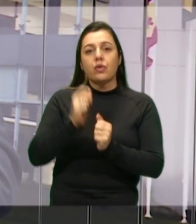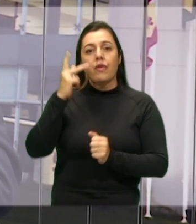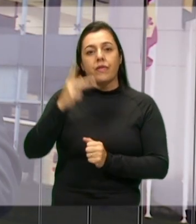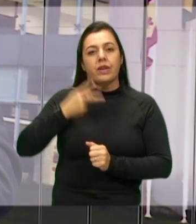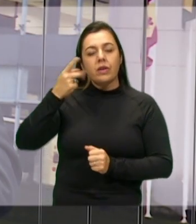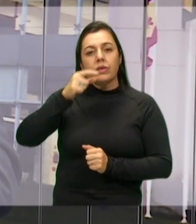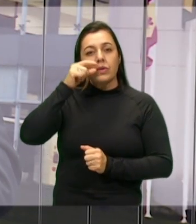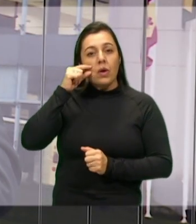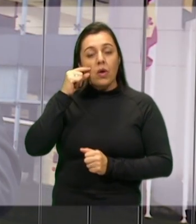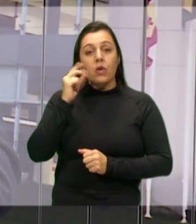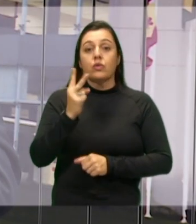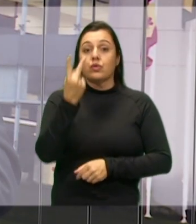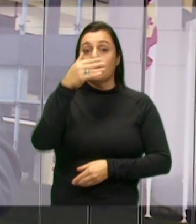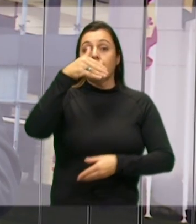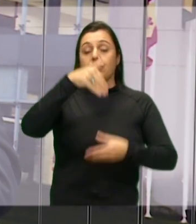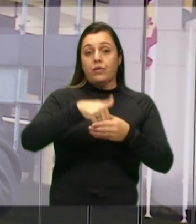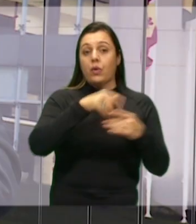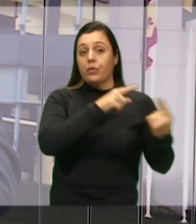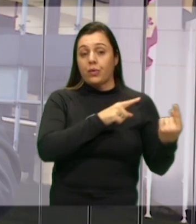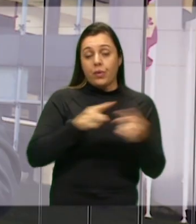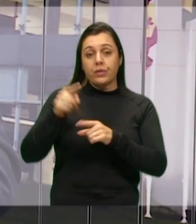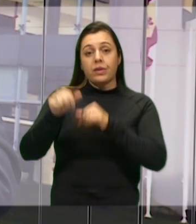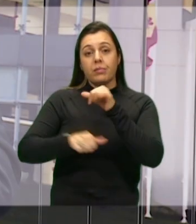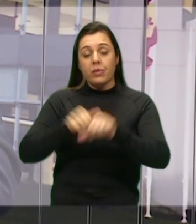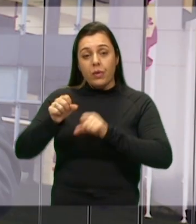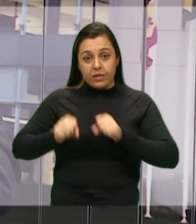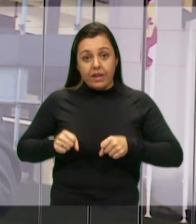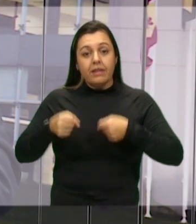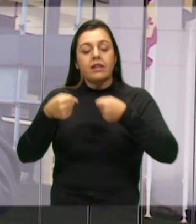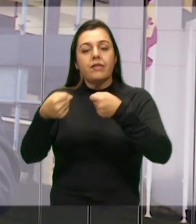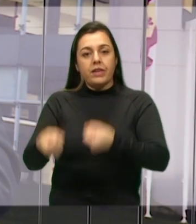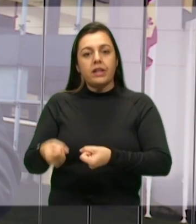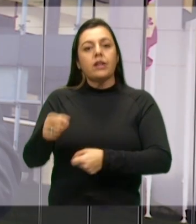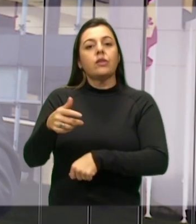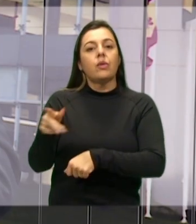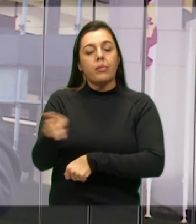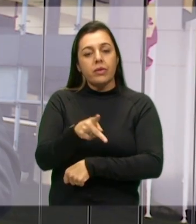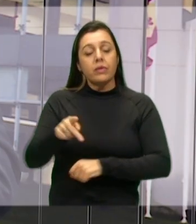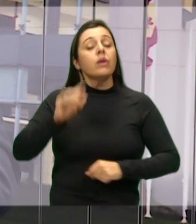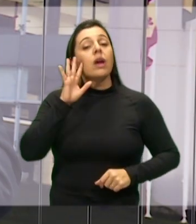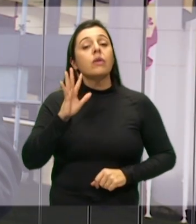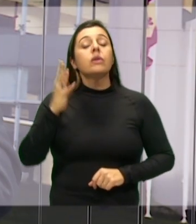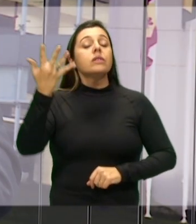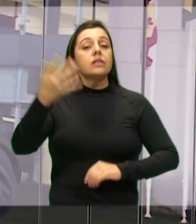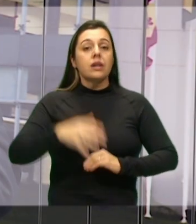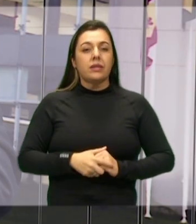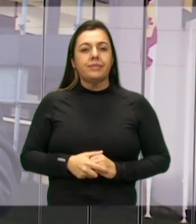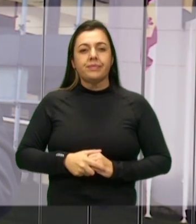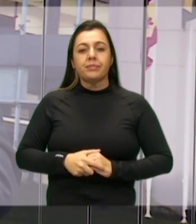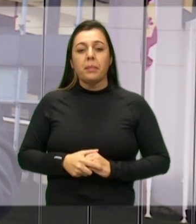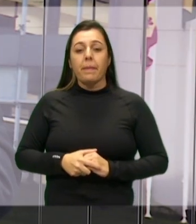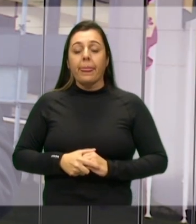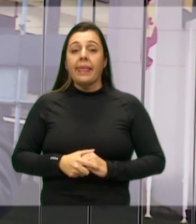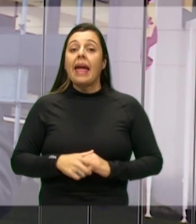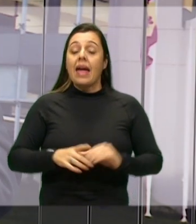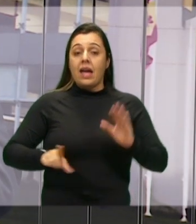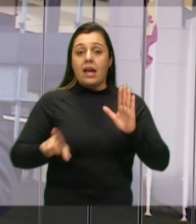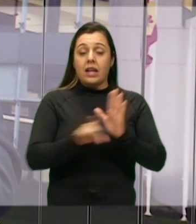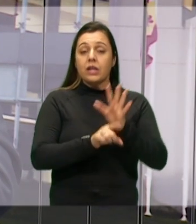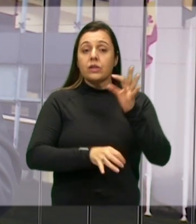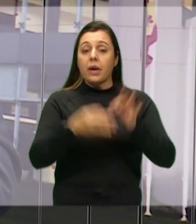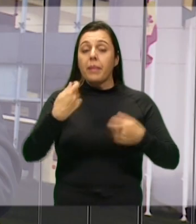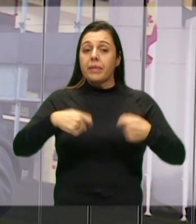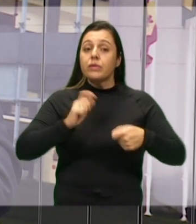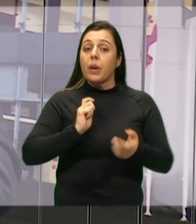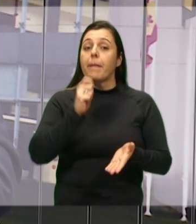Hilda, os únicos 2 votos contrários a essa mudança na defesa do professor. O que aconteceu foi uma determinação judicial para que a